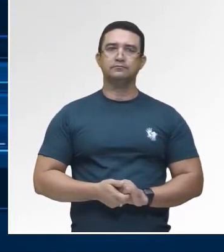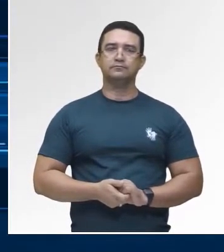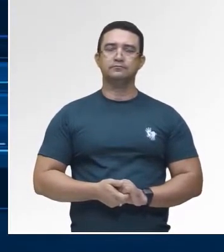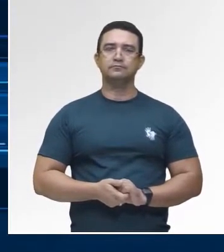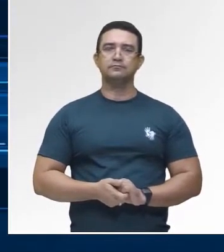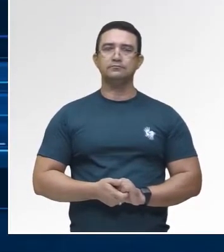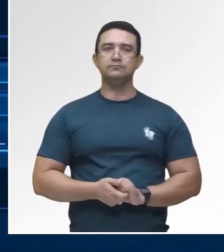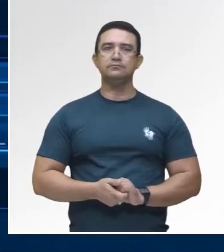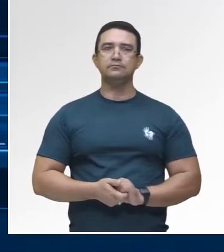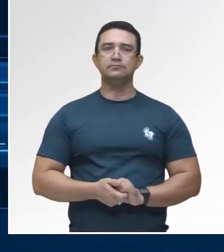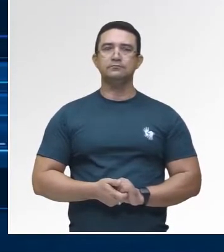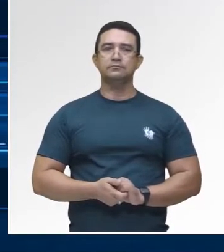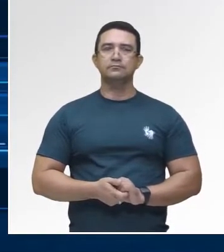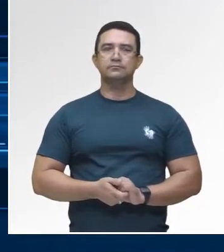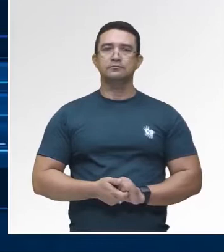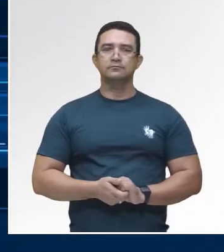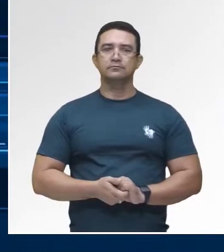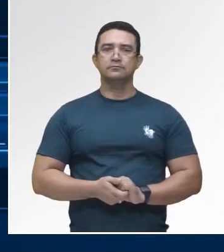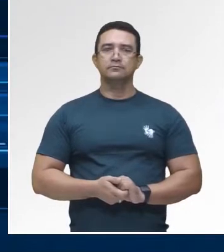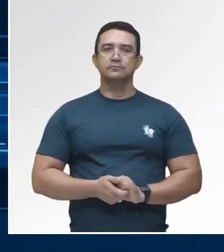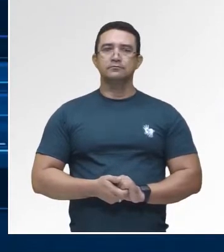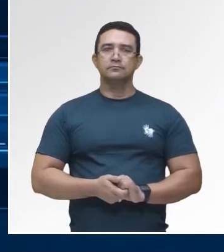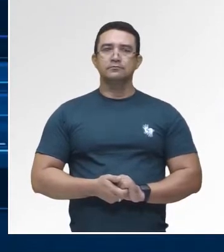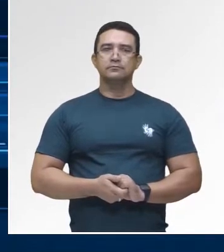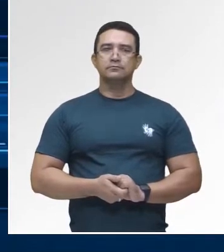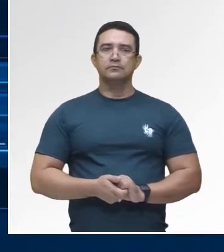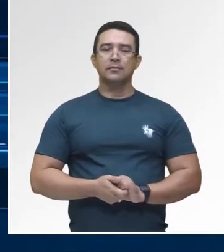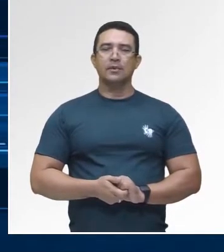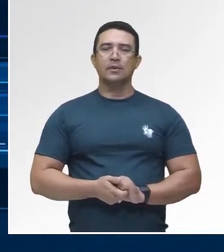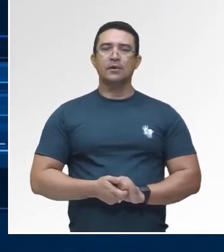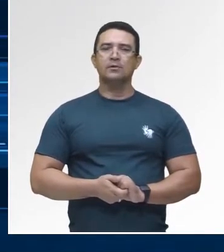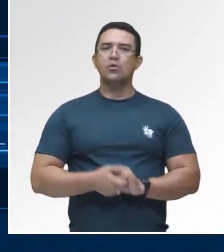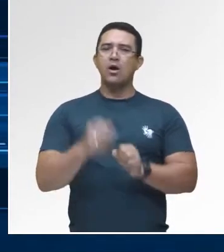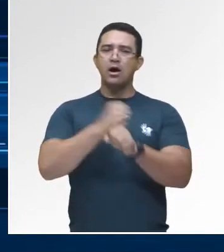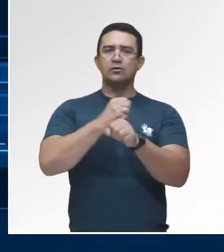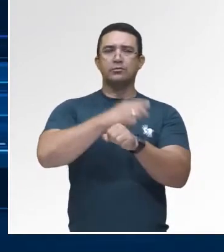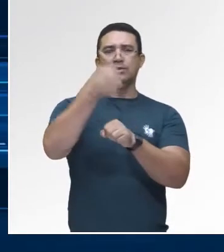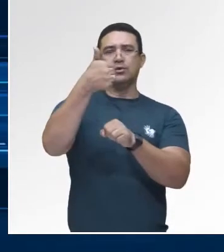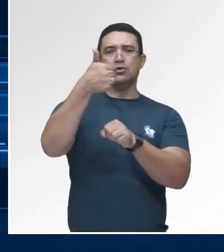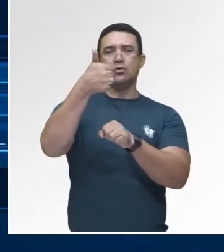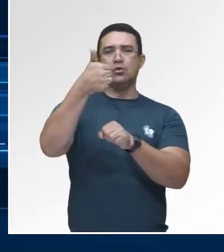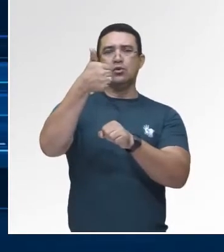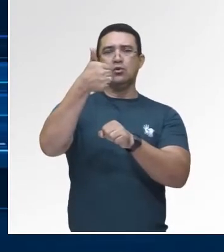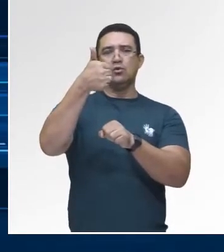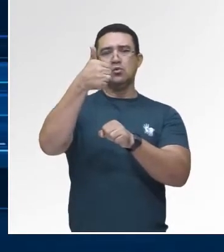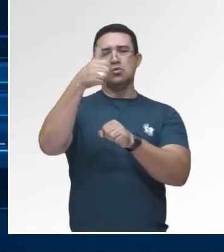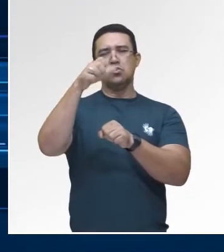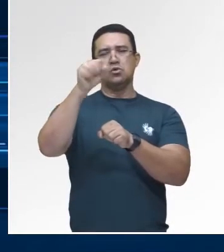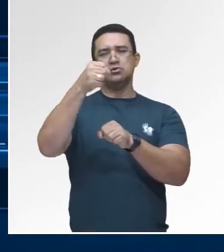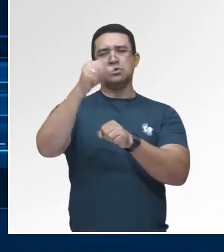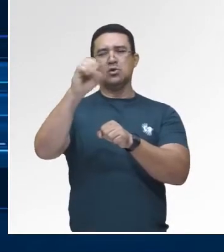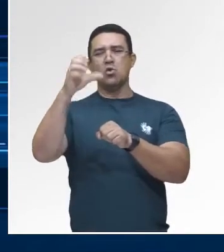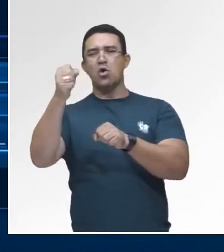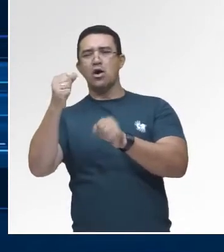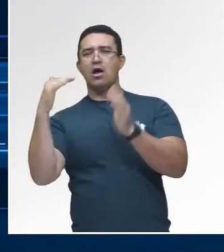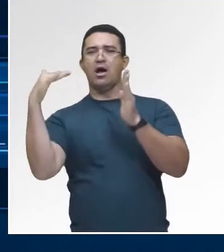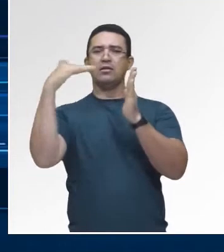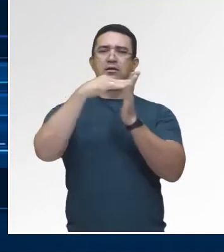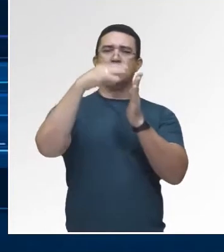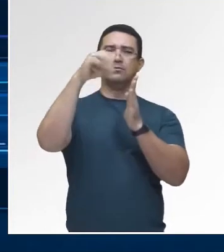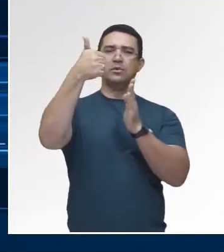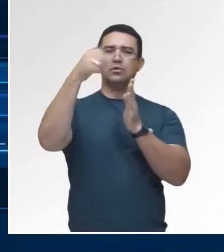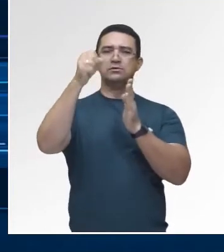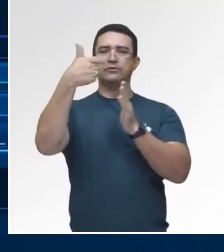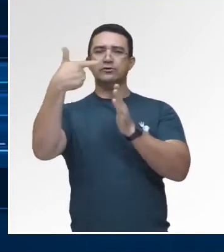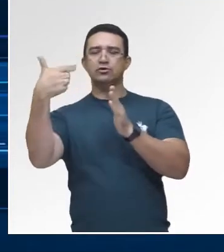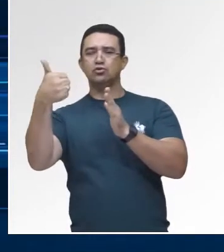o romance na língua portuguesa. Olha só. Muito bem, em 1808 a 1821, veio para o